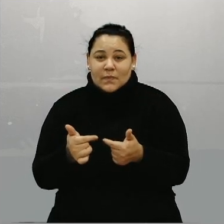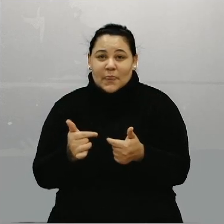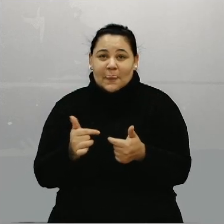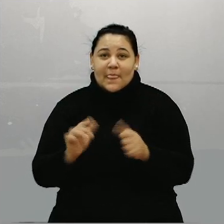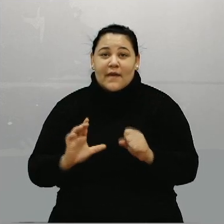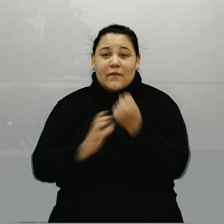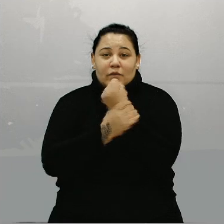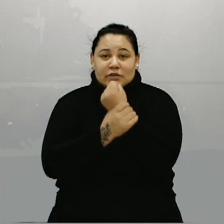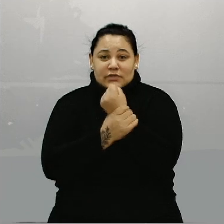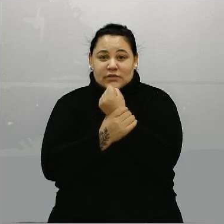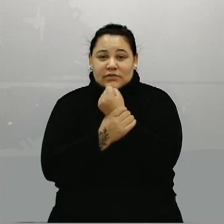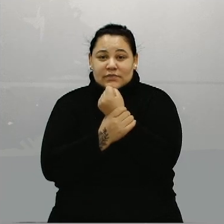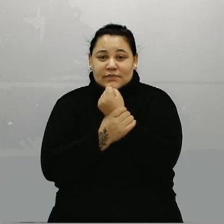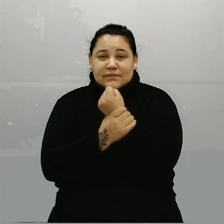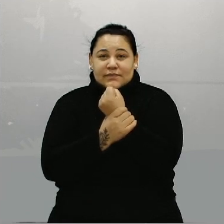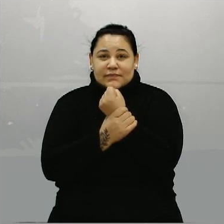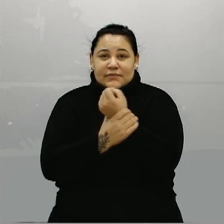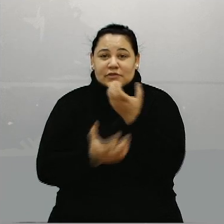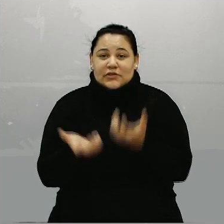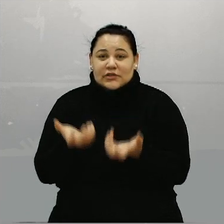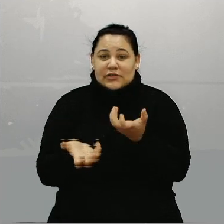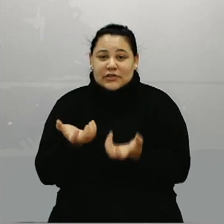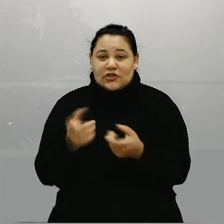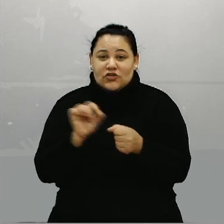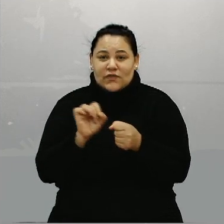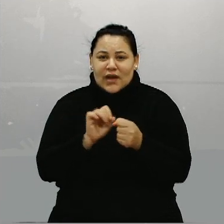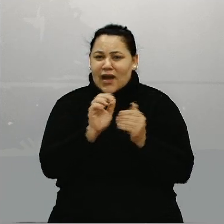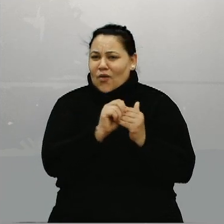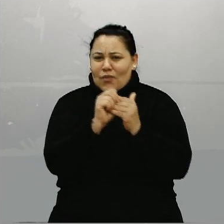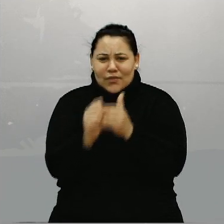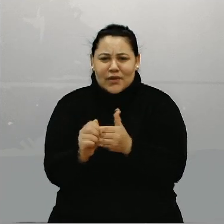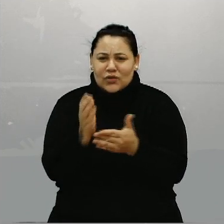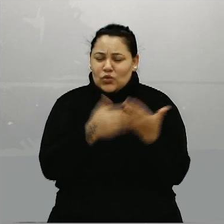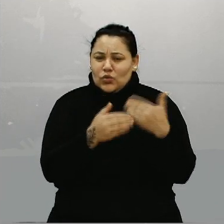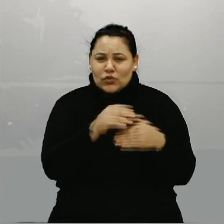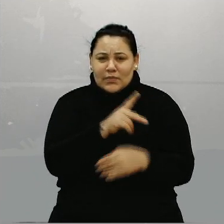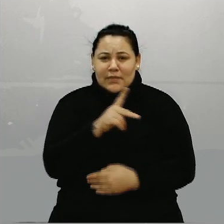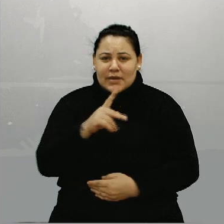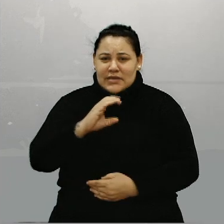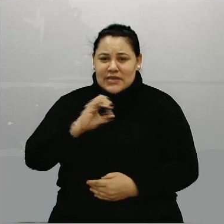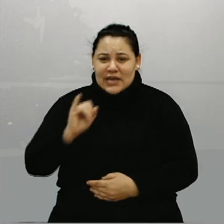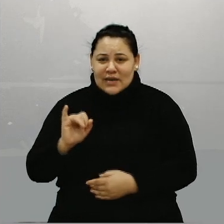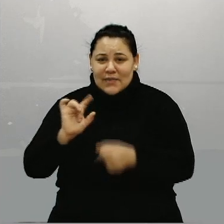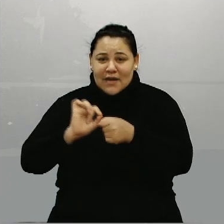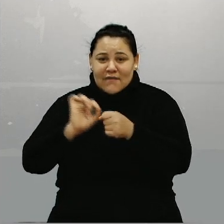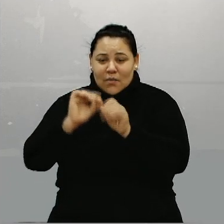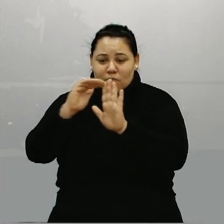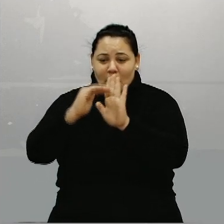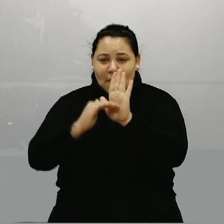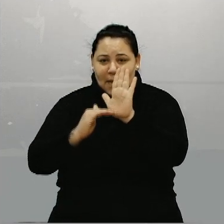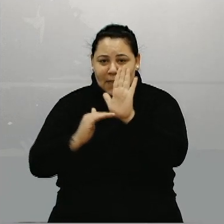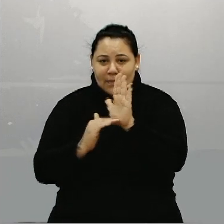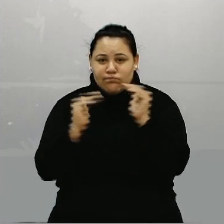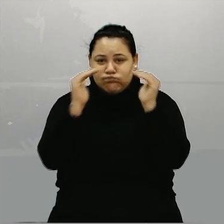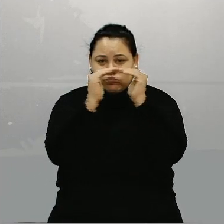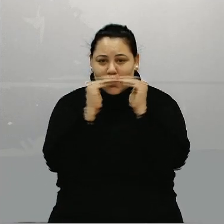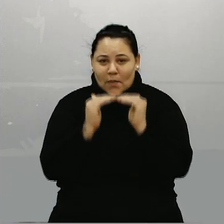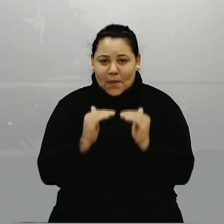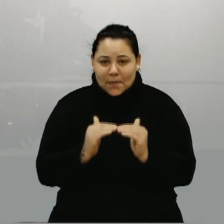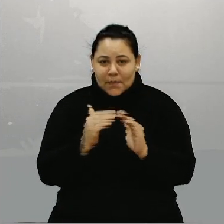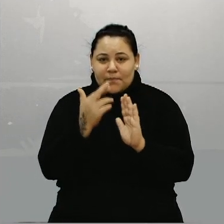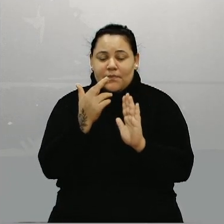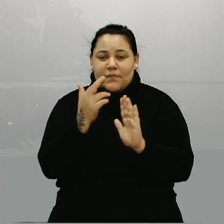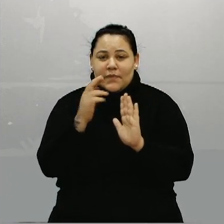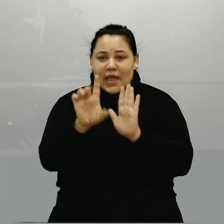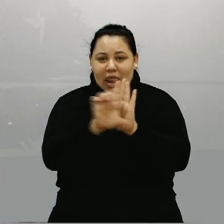Corpo de Bombeiros onde se fazem a análise dos PPCIs, as vistorias das edificações, para ver se elas estão de acordo com o que prevê as normas, que